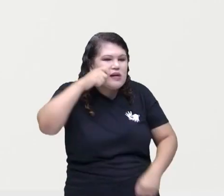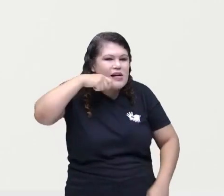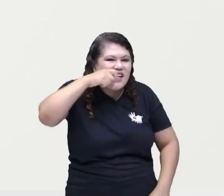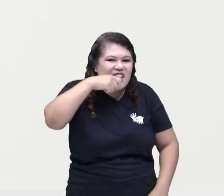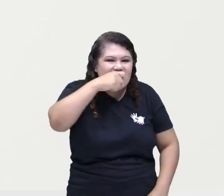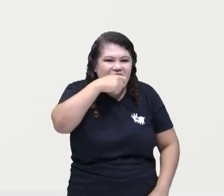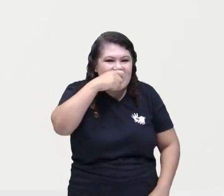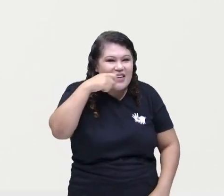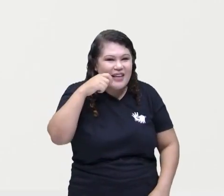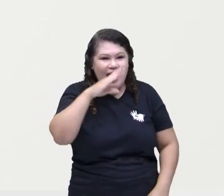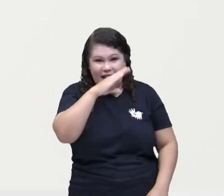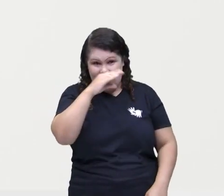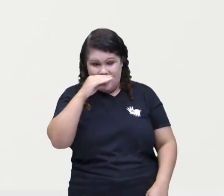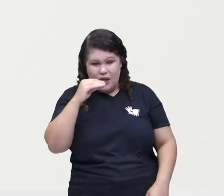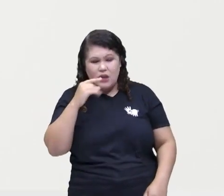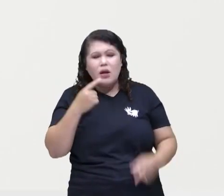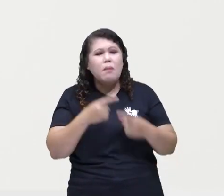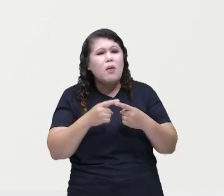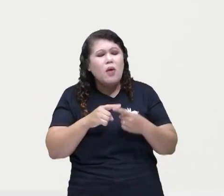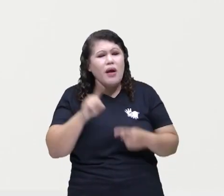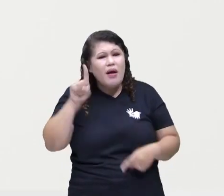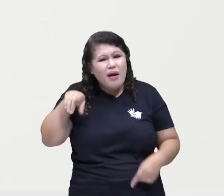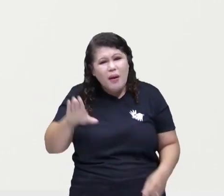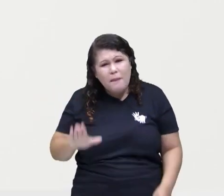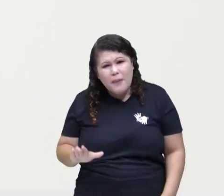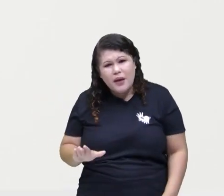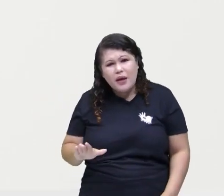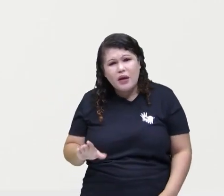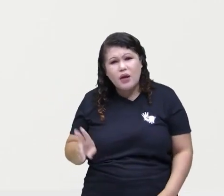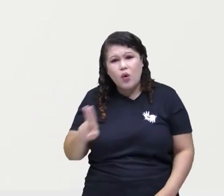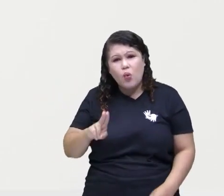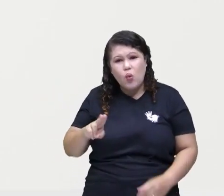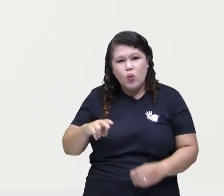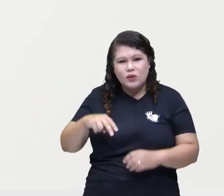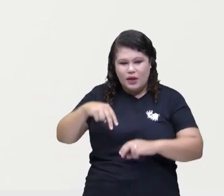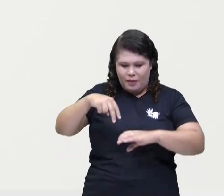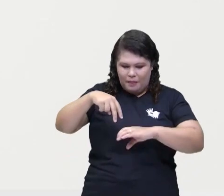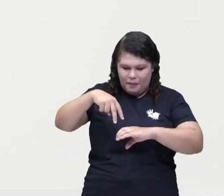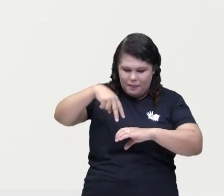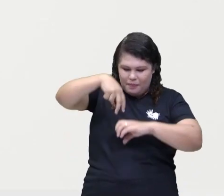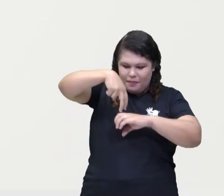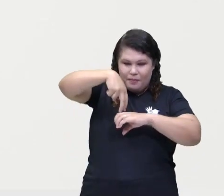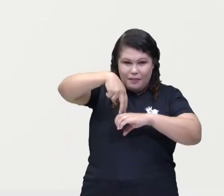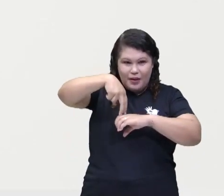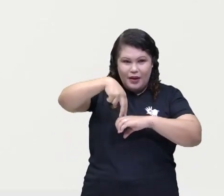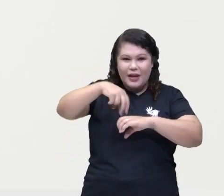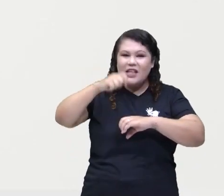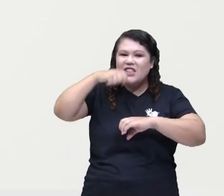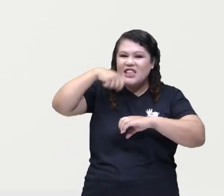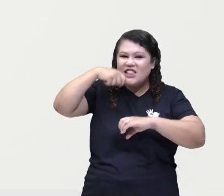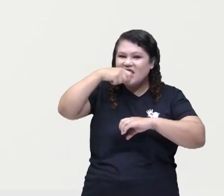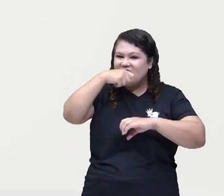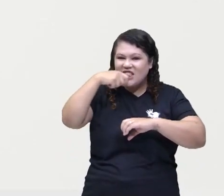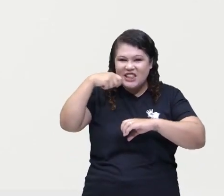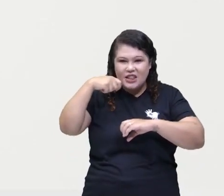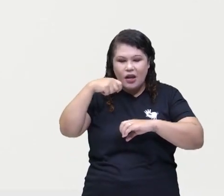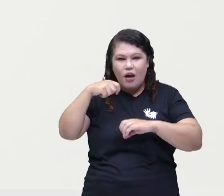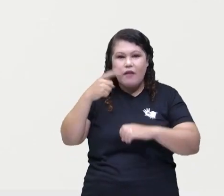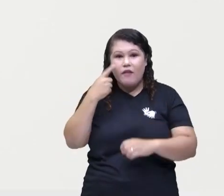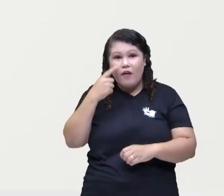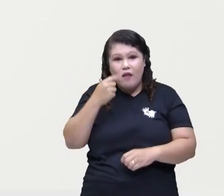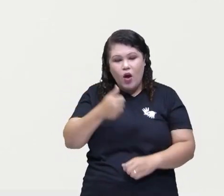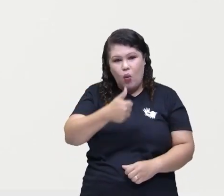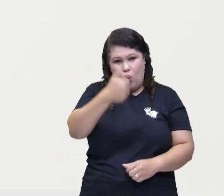bem pequenininha, que ela precisa até do banco? Olha só, aqui é a palavra antes, é o